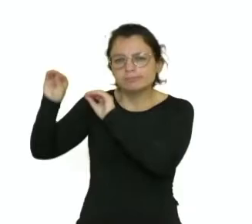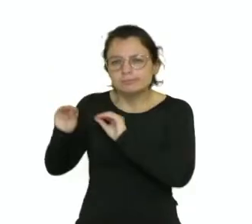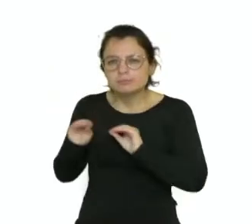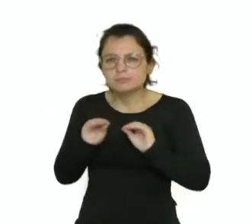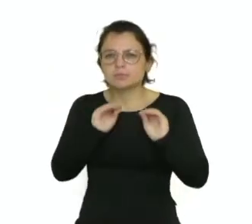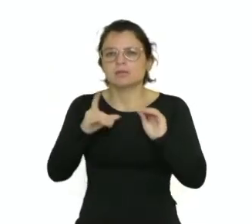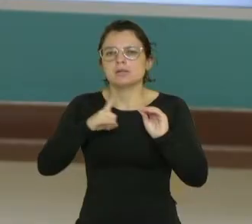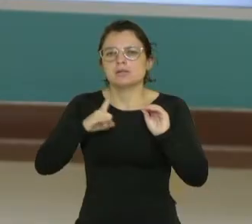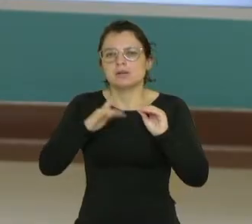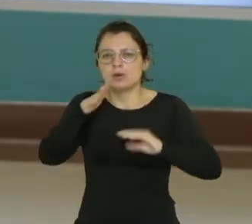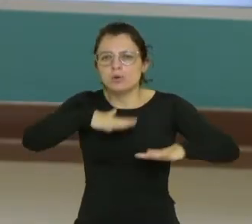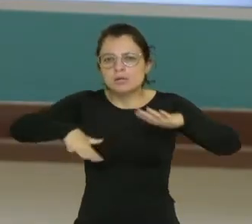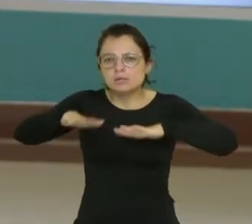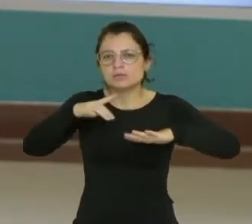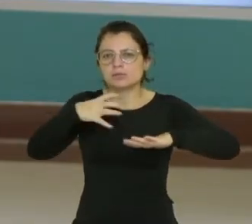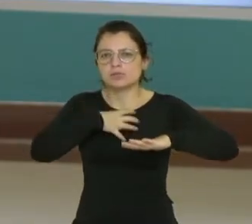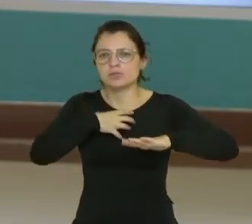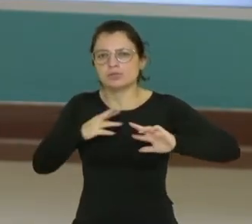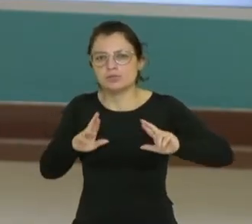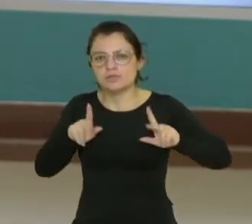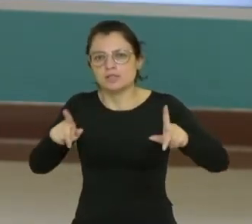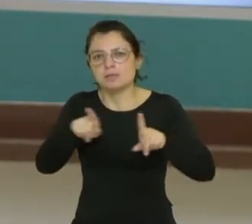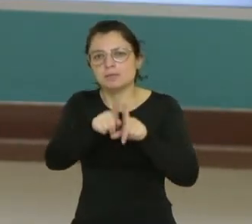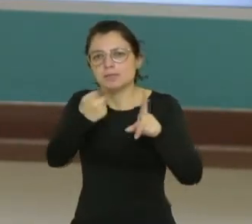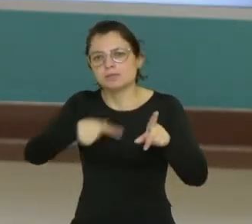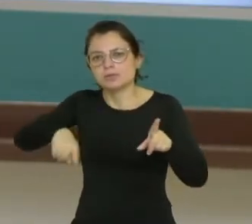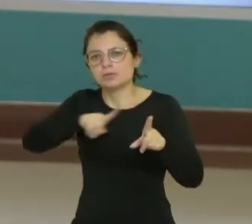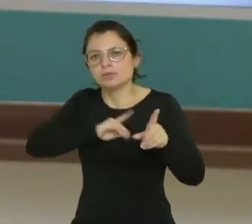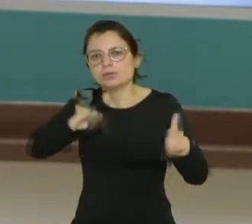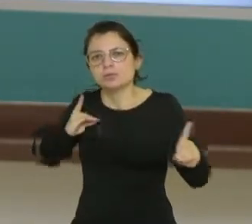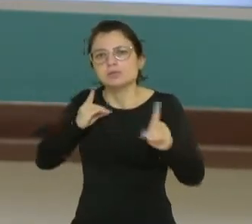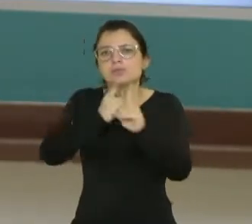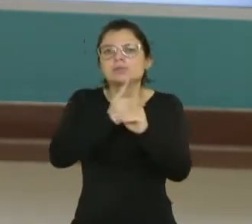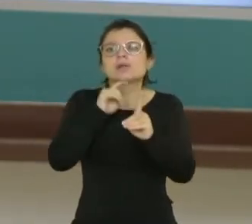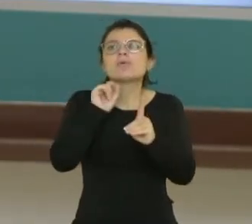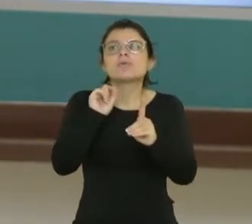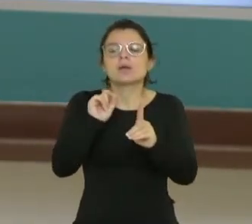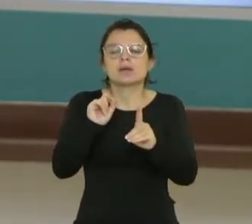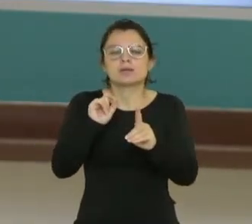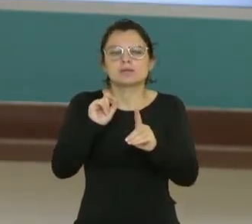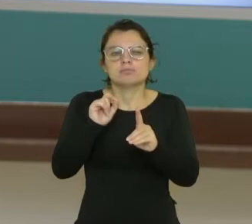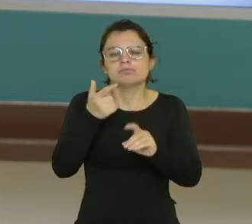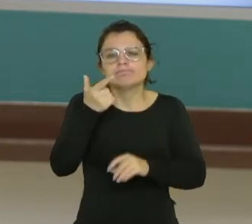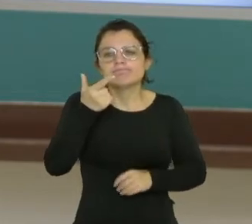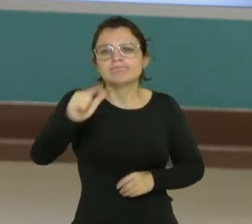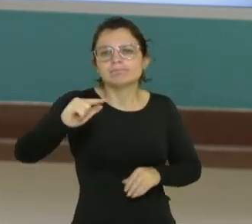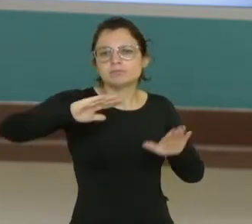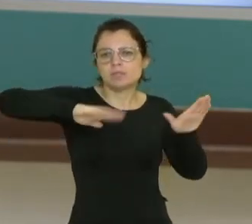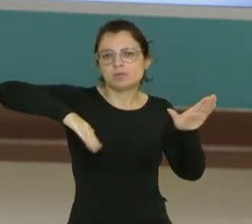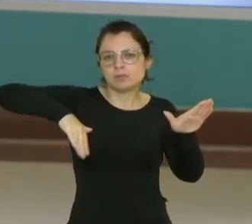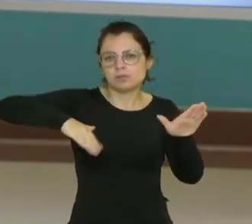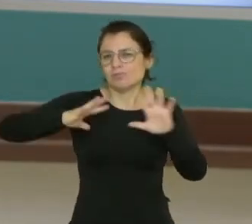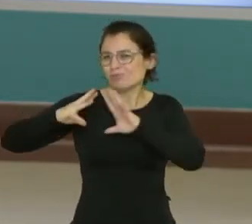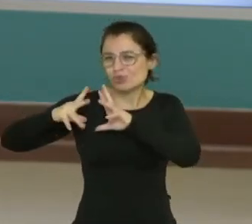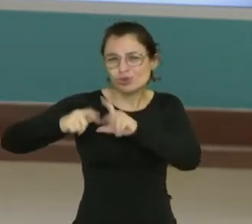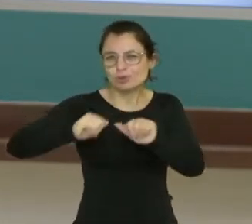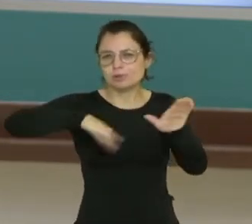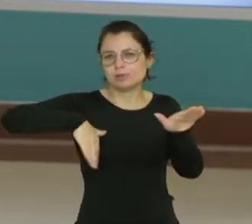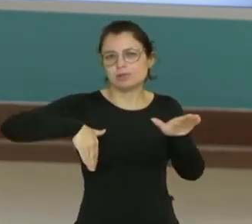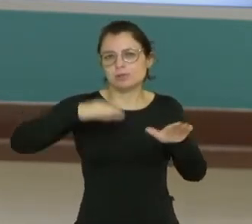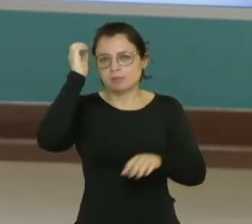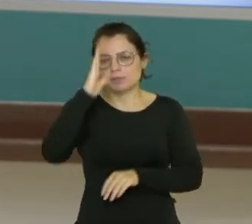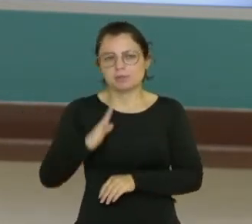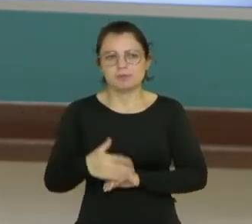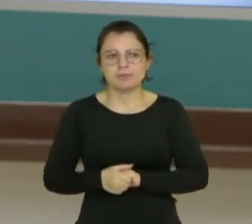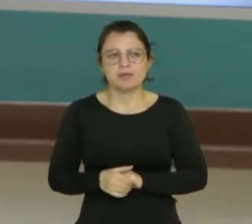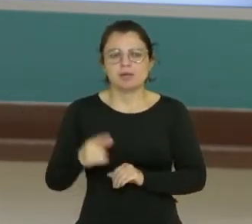se organizando de forma diferente, mas nós vamos encontrar eles em todo o litoral brasileiro, tá? Distribuição